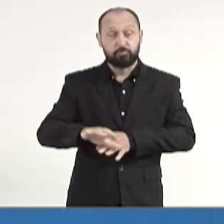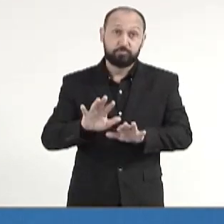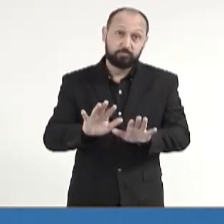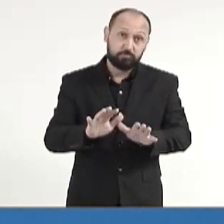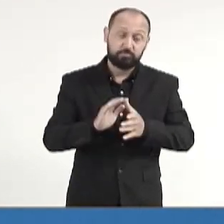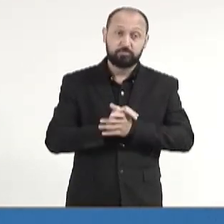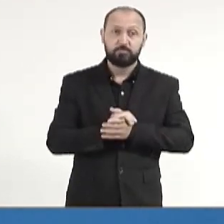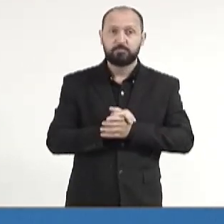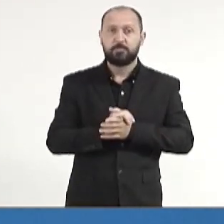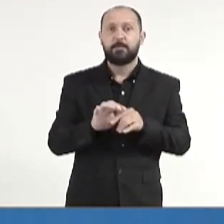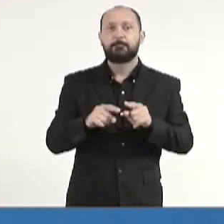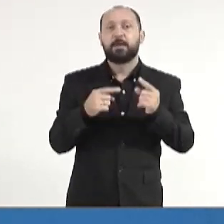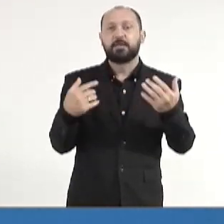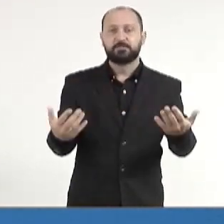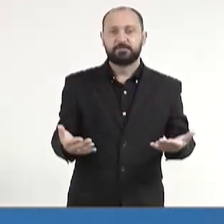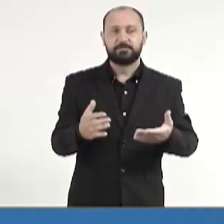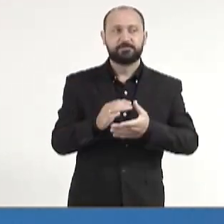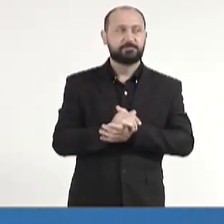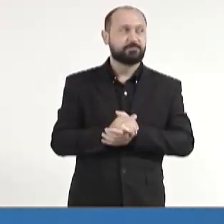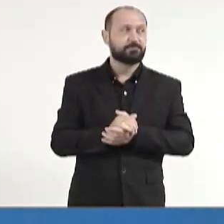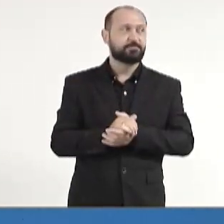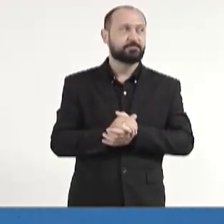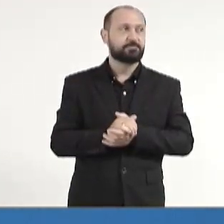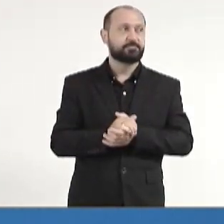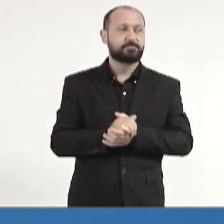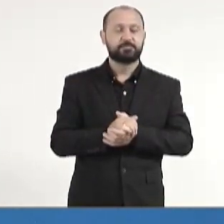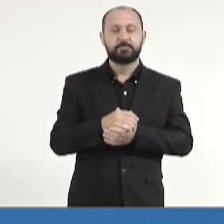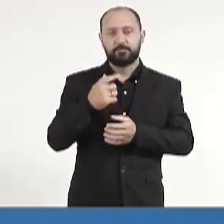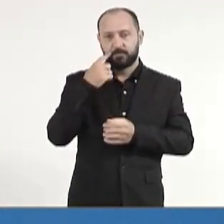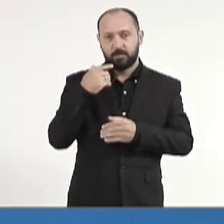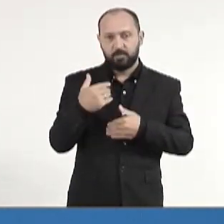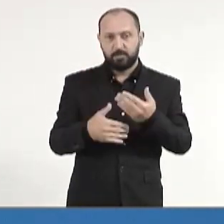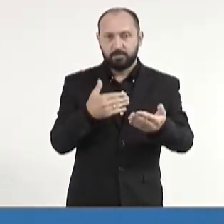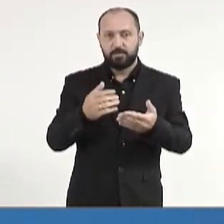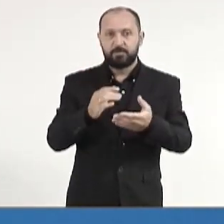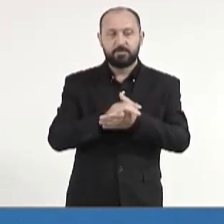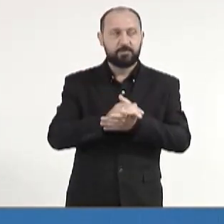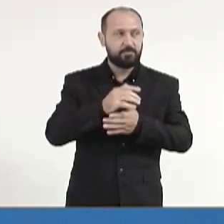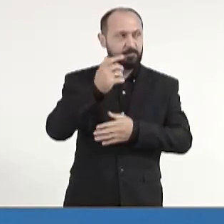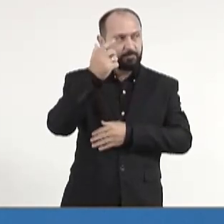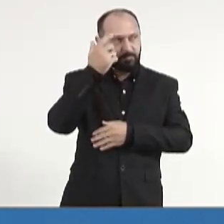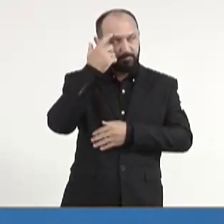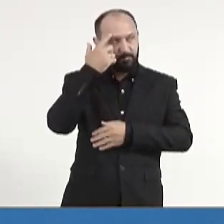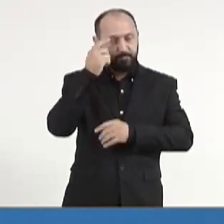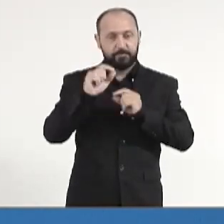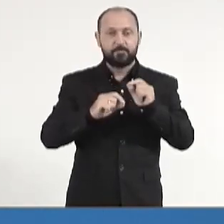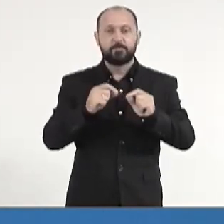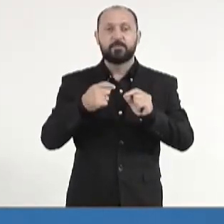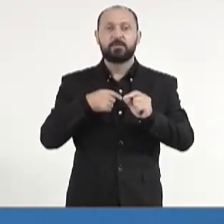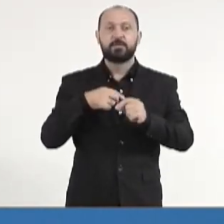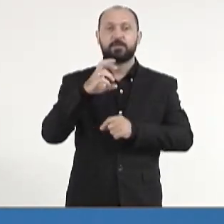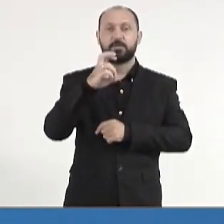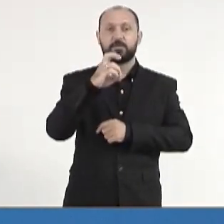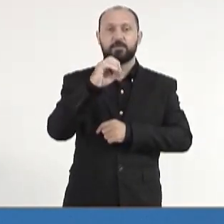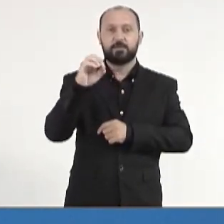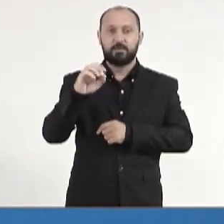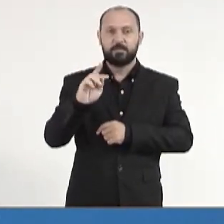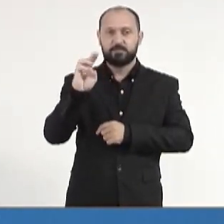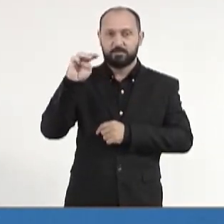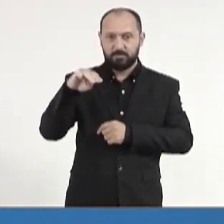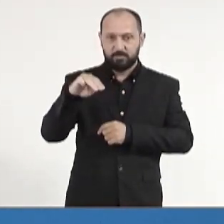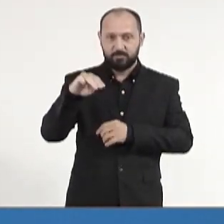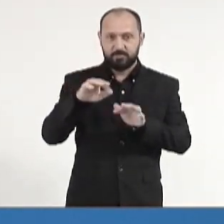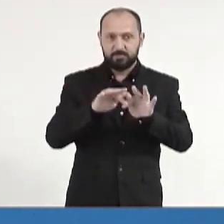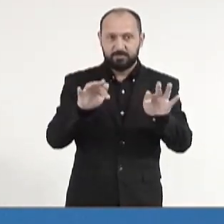recontratação. Mas, enfim, é um grande retrocesso. Eu fico imaginando 500 quilômetros em